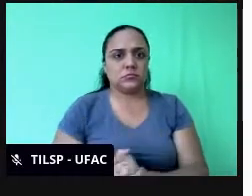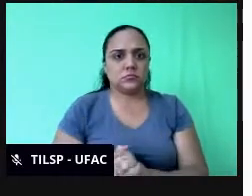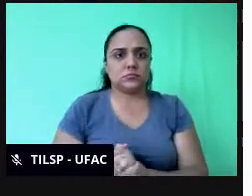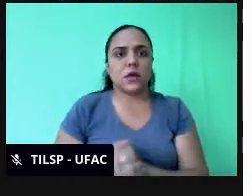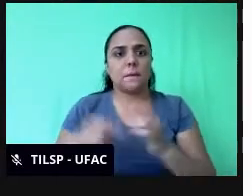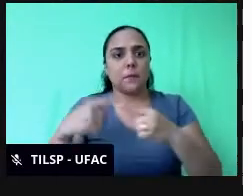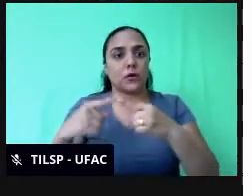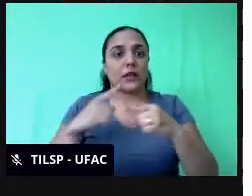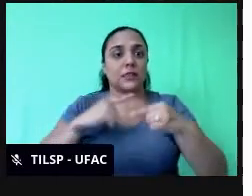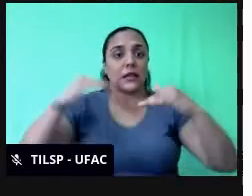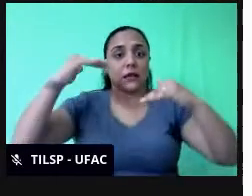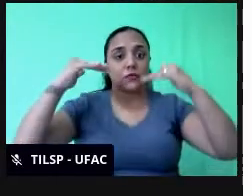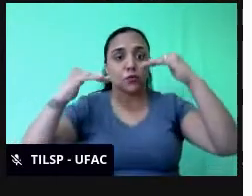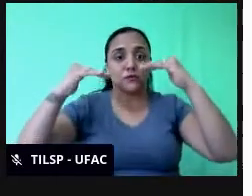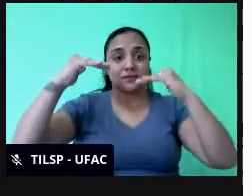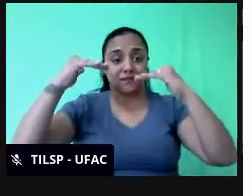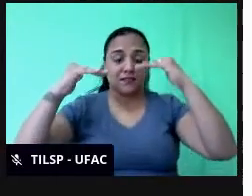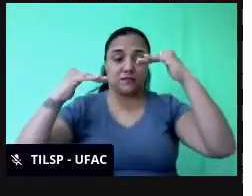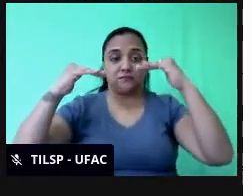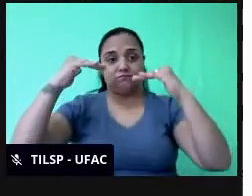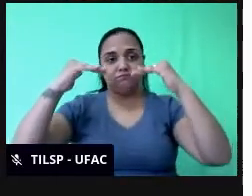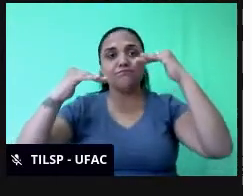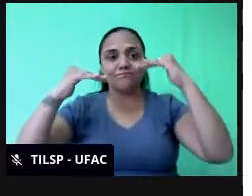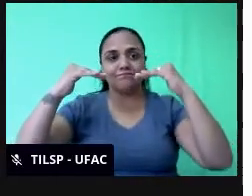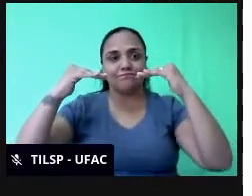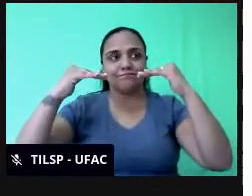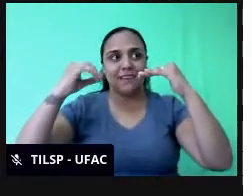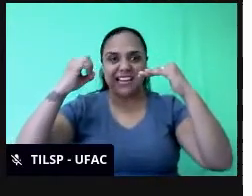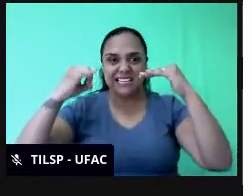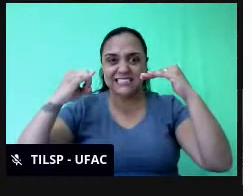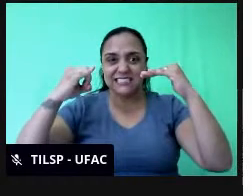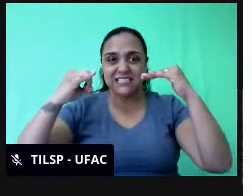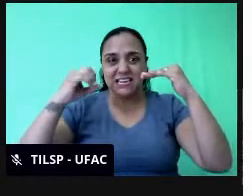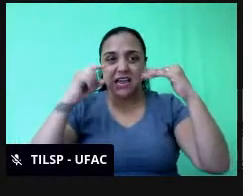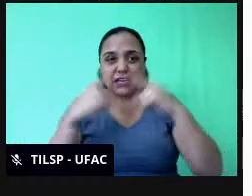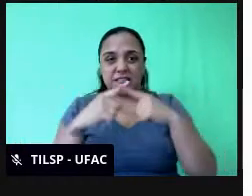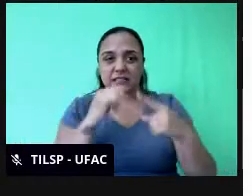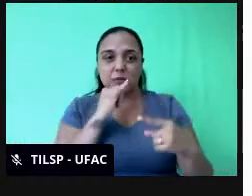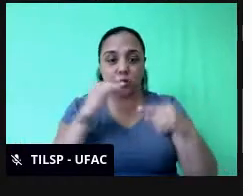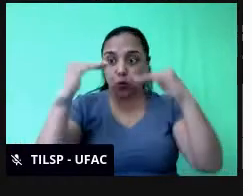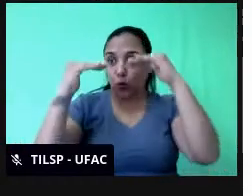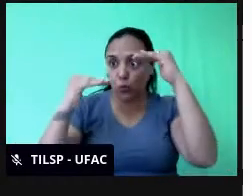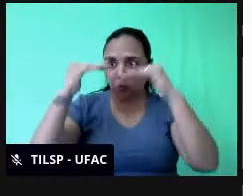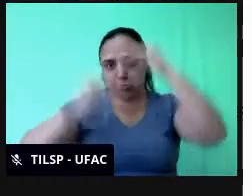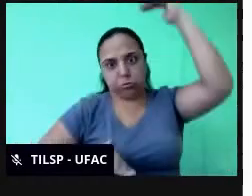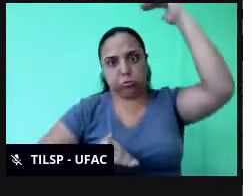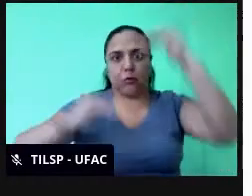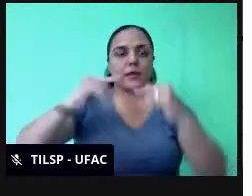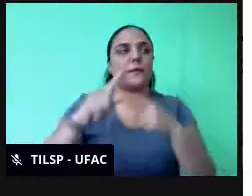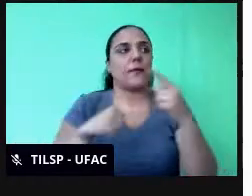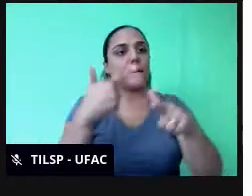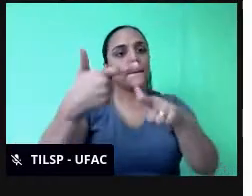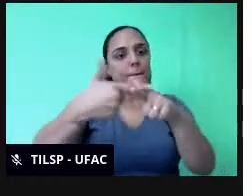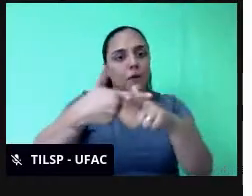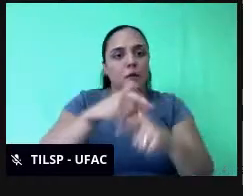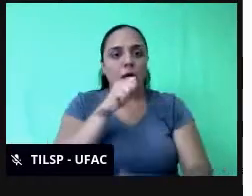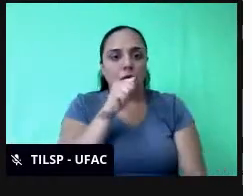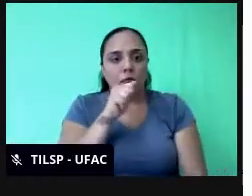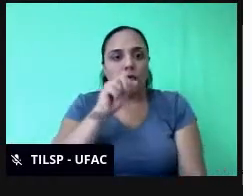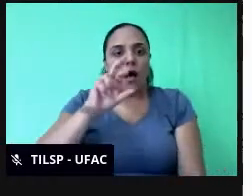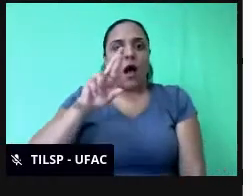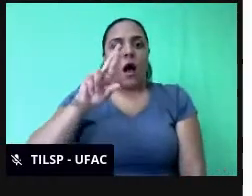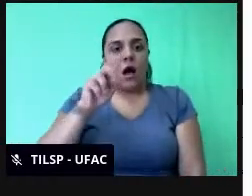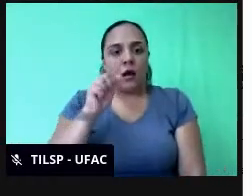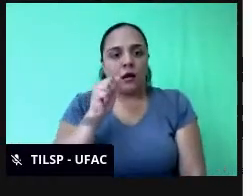de performance e um menor risco de desenvolvimento de doenças respiratórias, ou seja, indiretamente